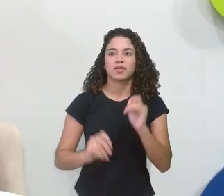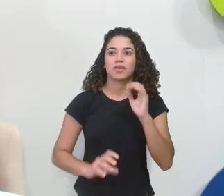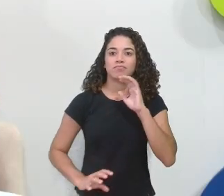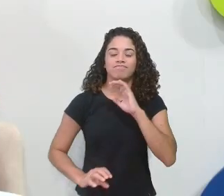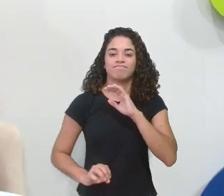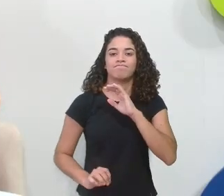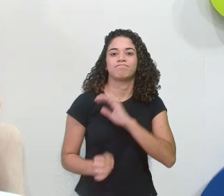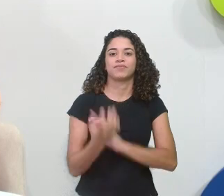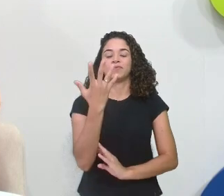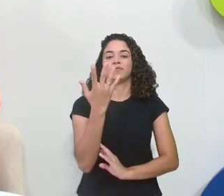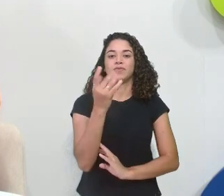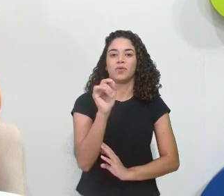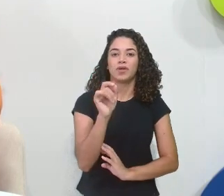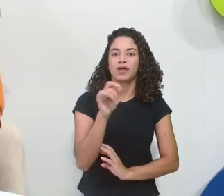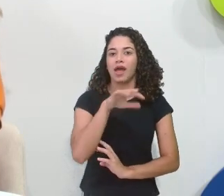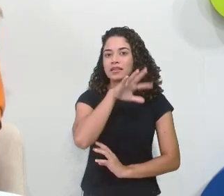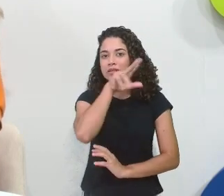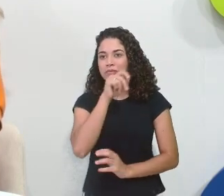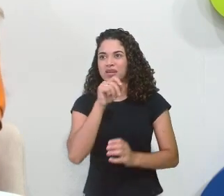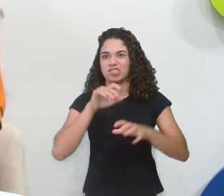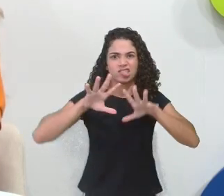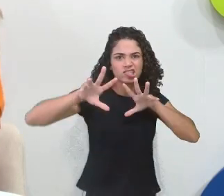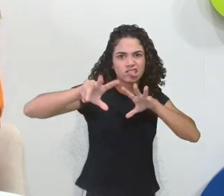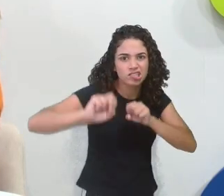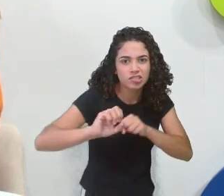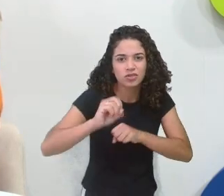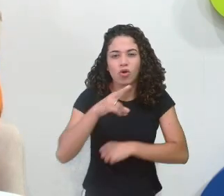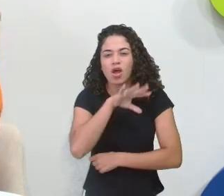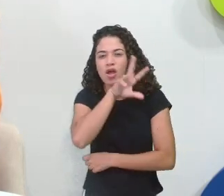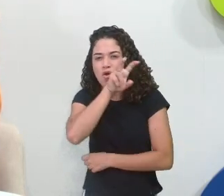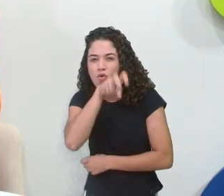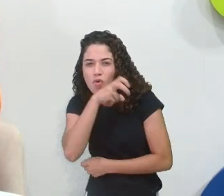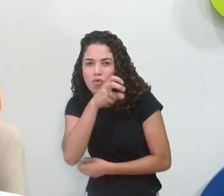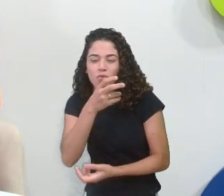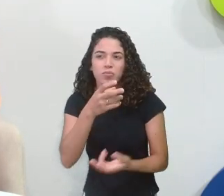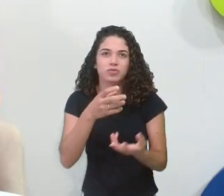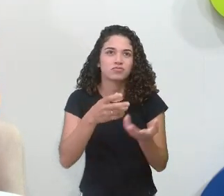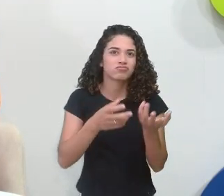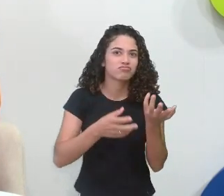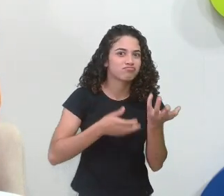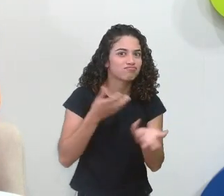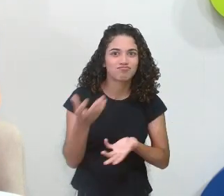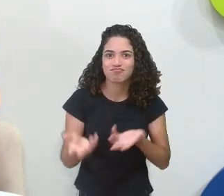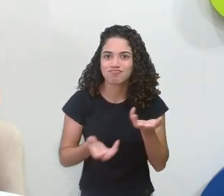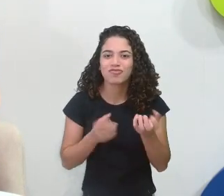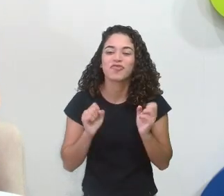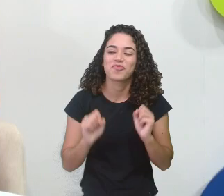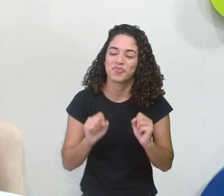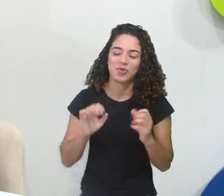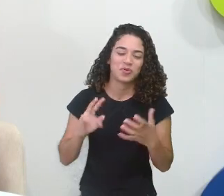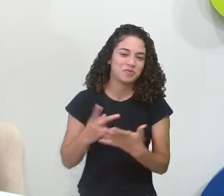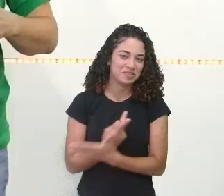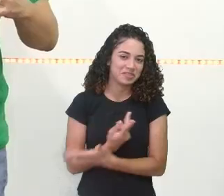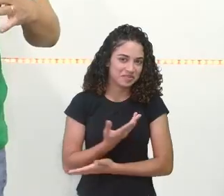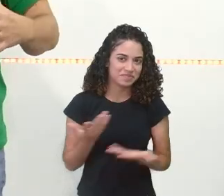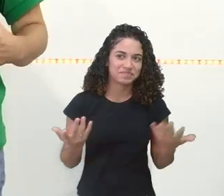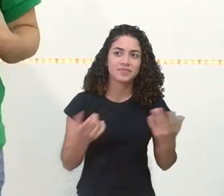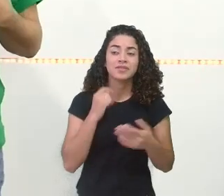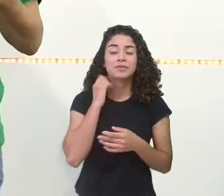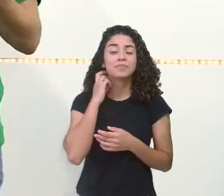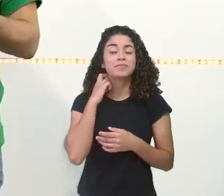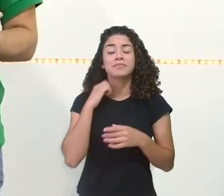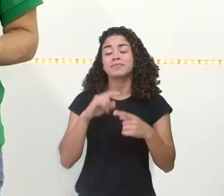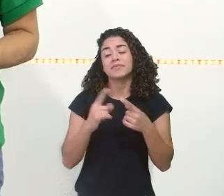assim. Confesso, de aparecer alguma cobra ou alguma coisa que me... A gente fica muito exposta ali, é um ambiente